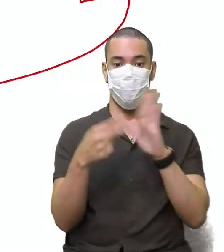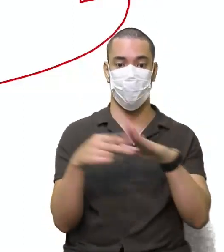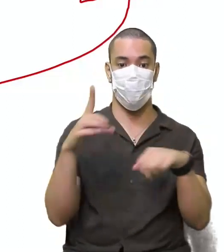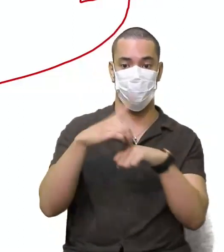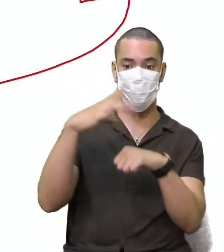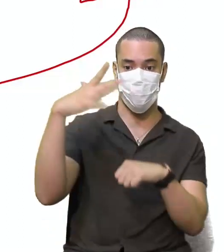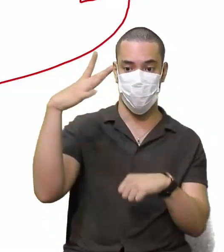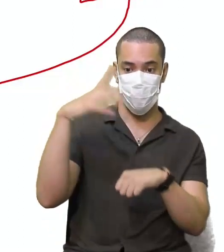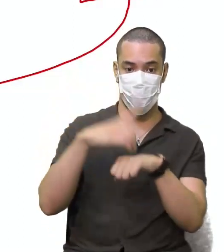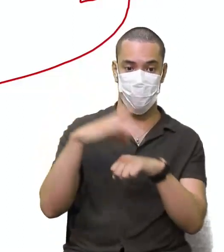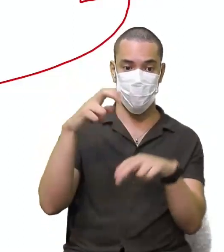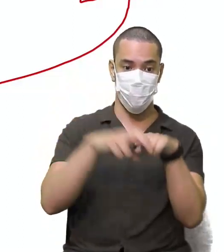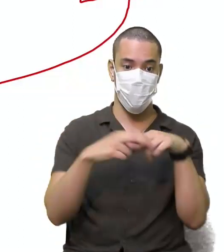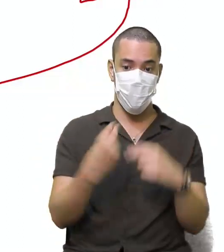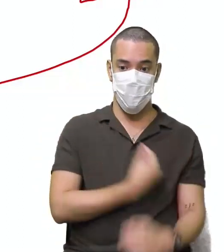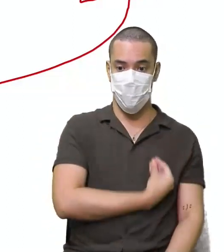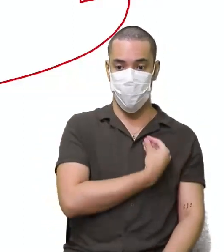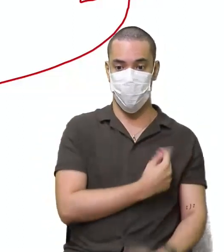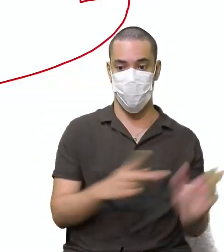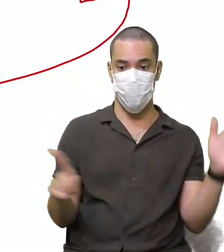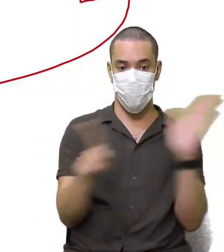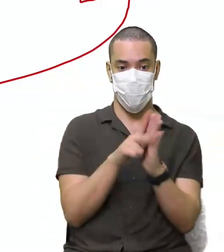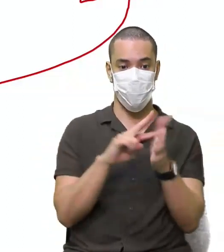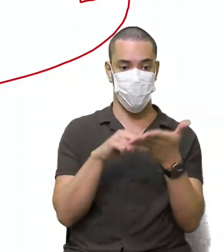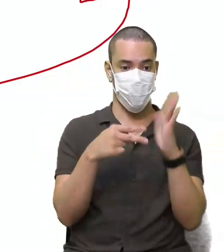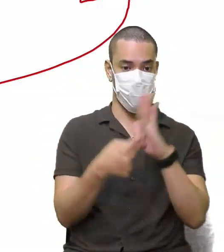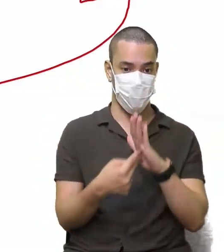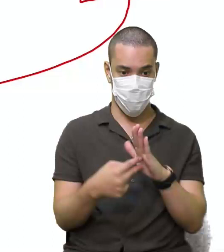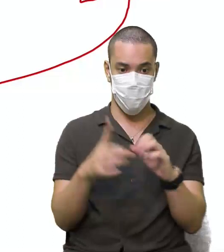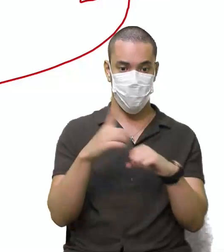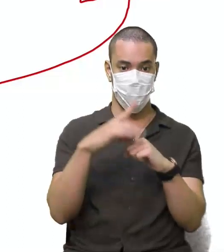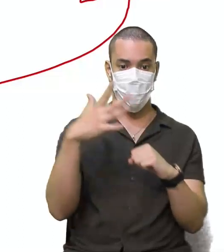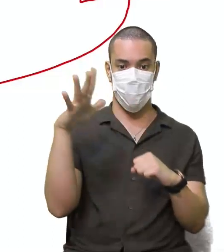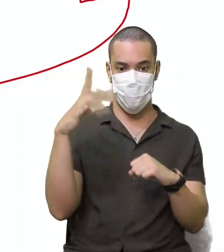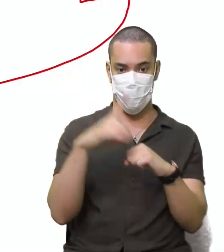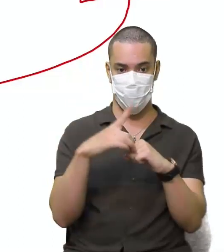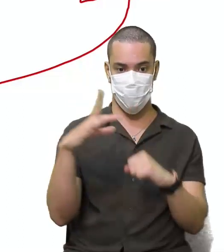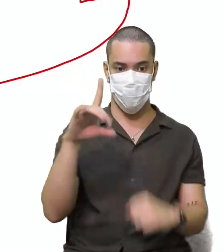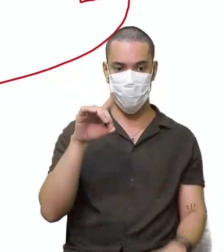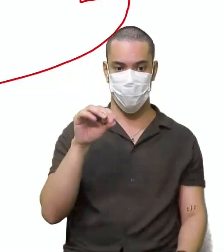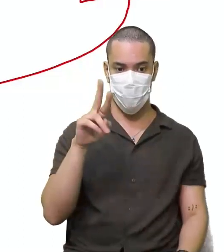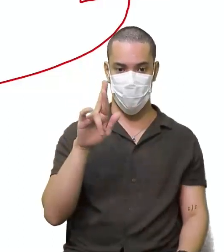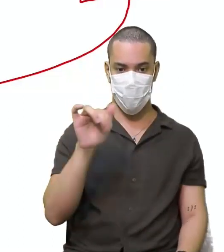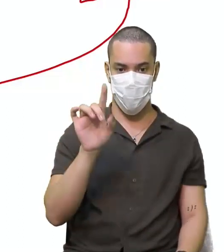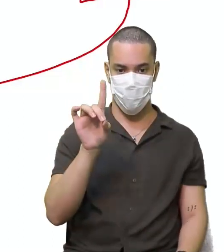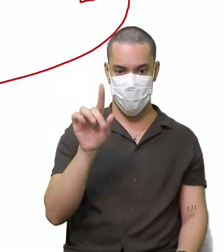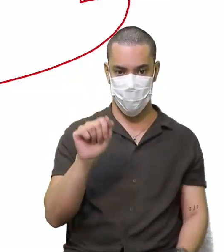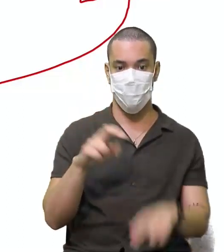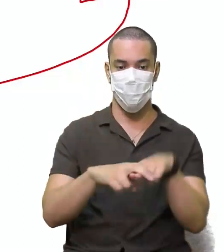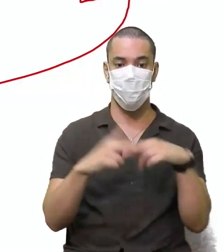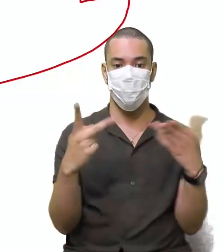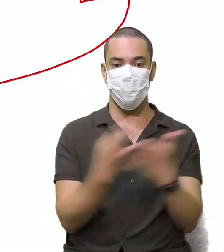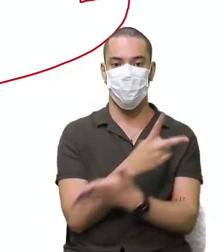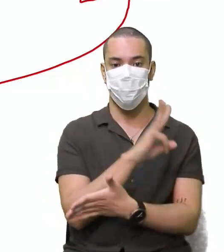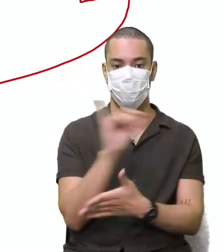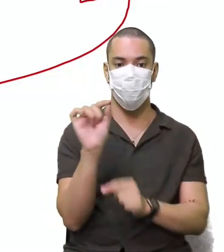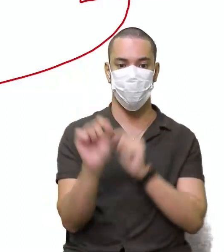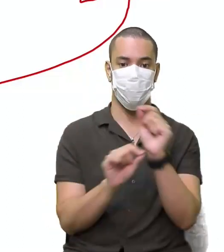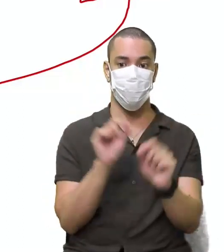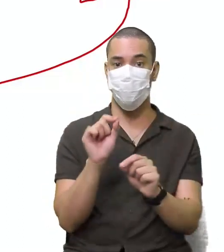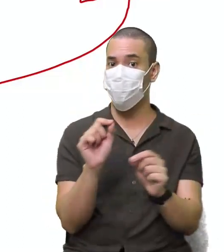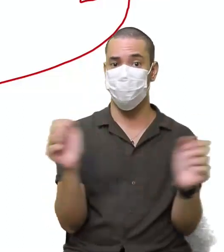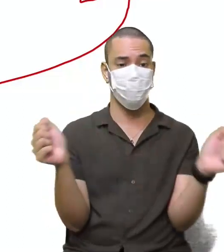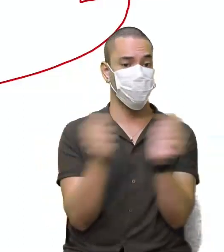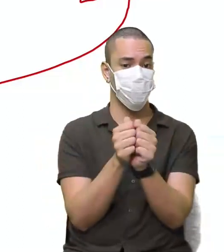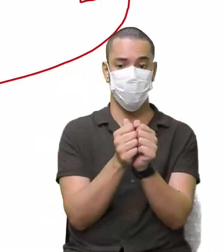deles indica a cor dourada. E eles são genes epistáticos, ou seja, ele vai se sobressair com quem estiver junto com